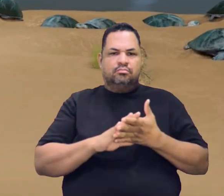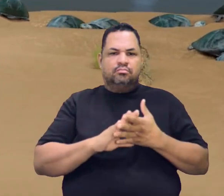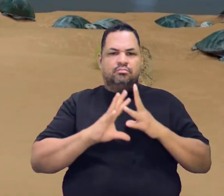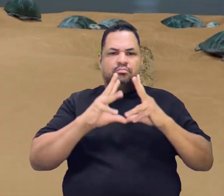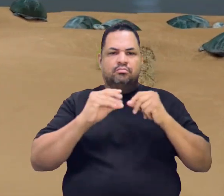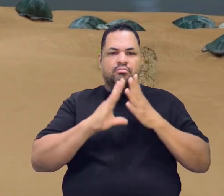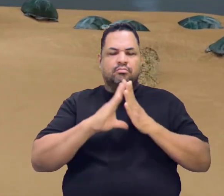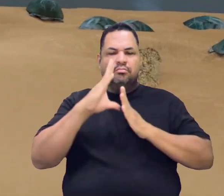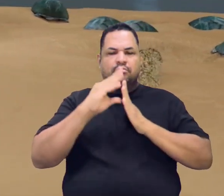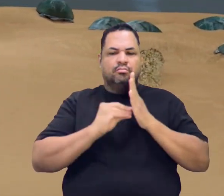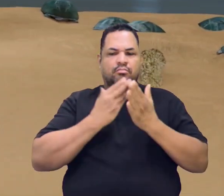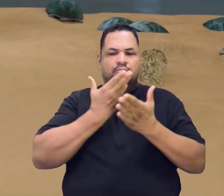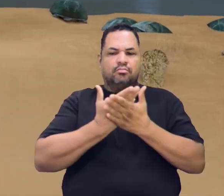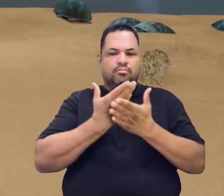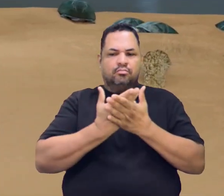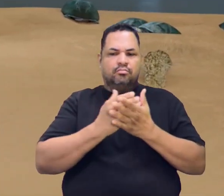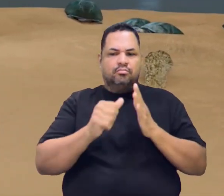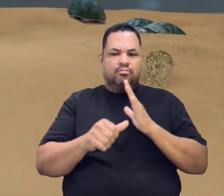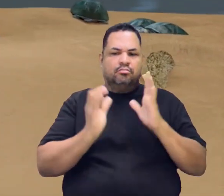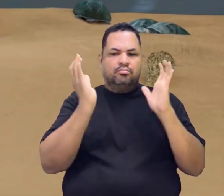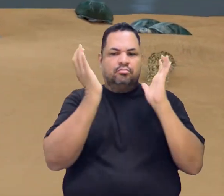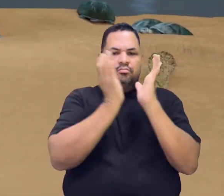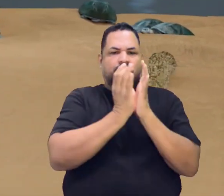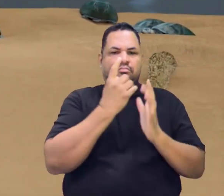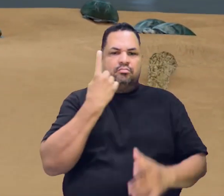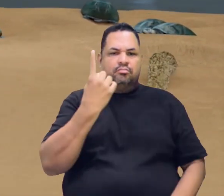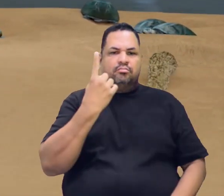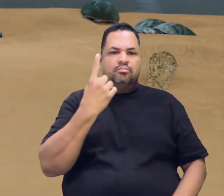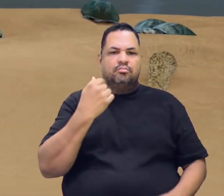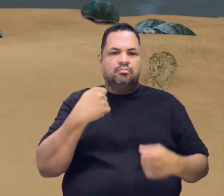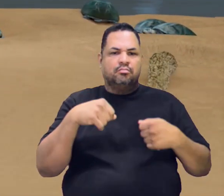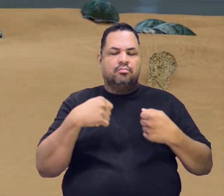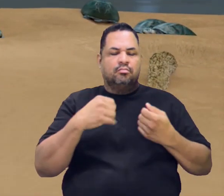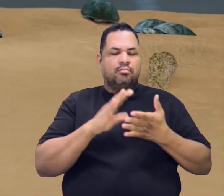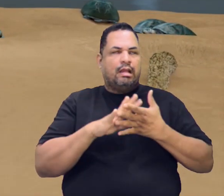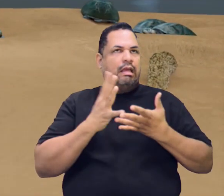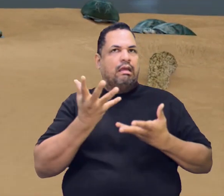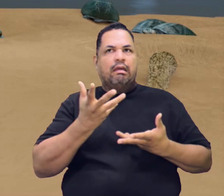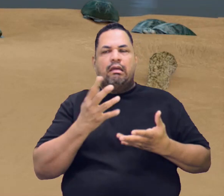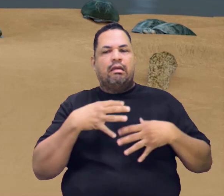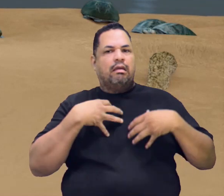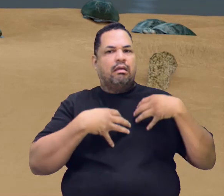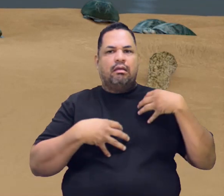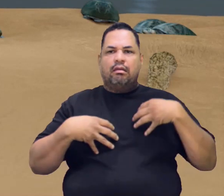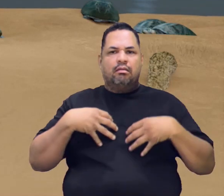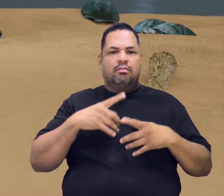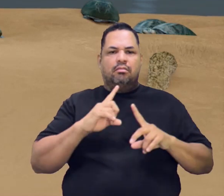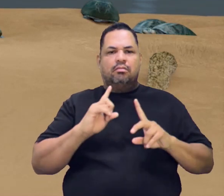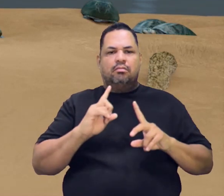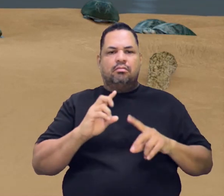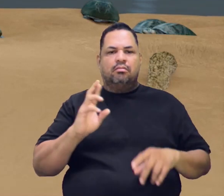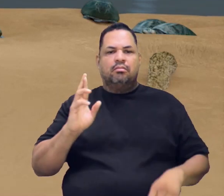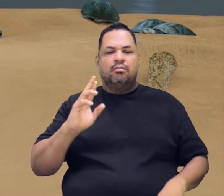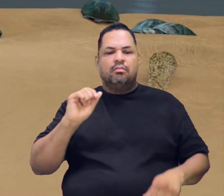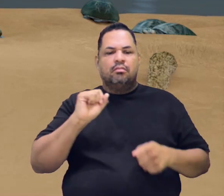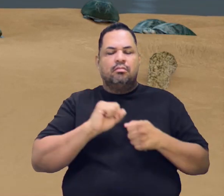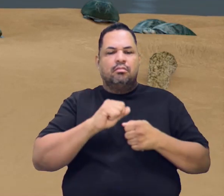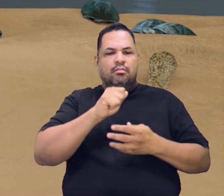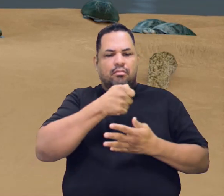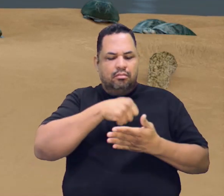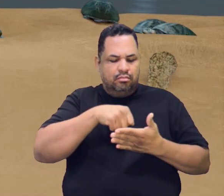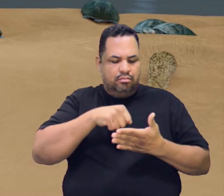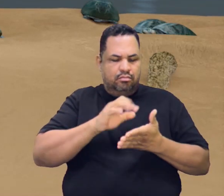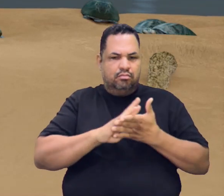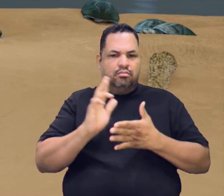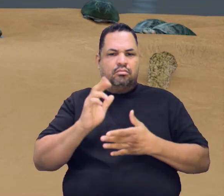de todo o conteúdo que vocês viram da primeira unidade. Então, não precisa ter pressa. Quem fez as